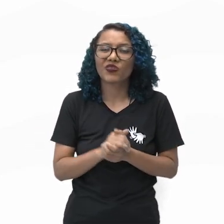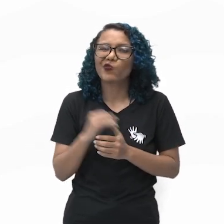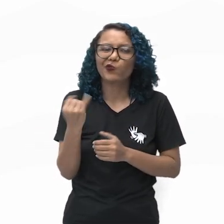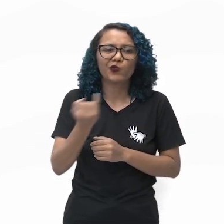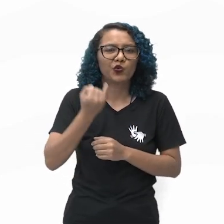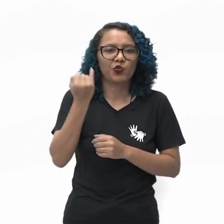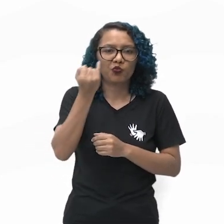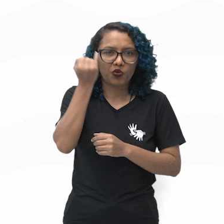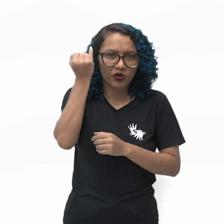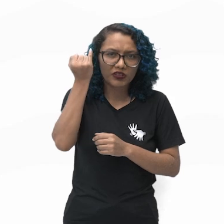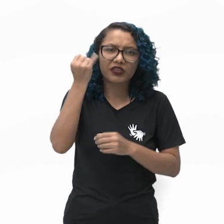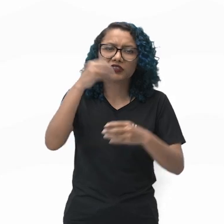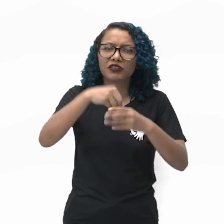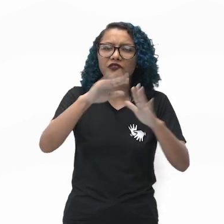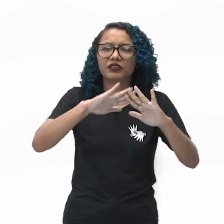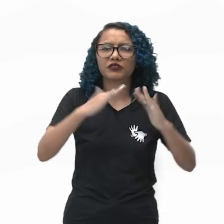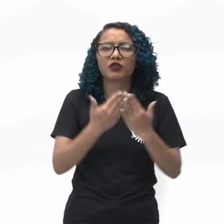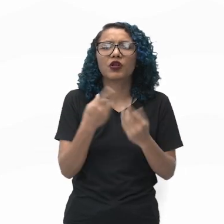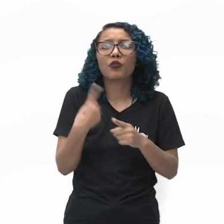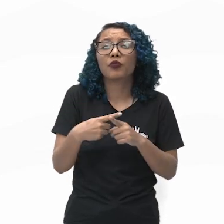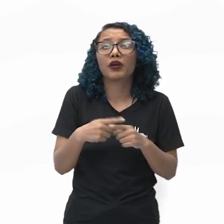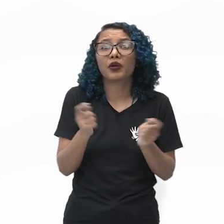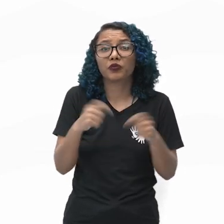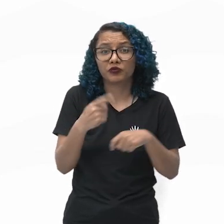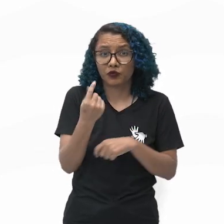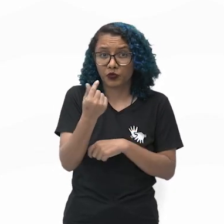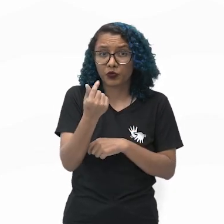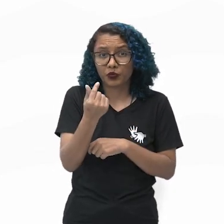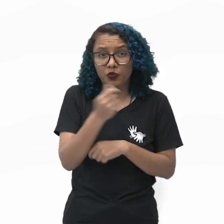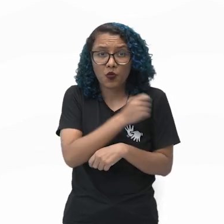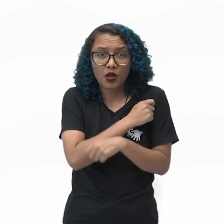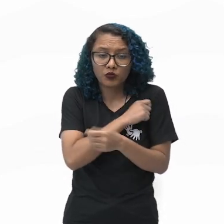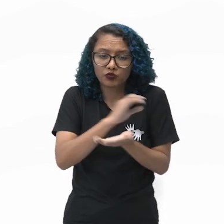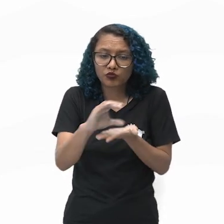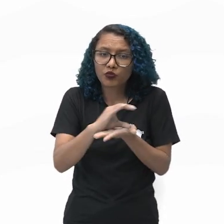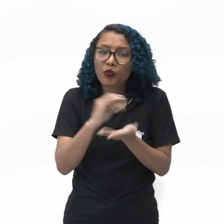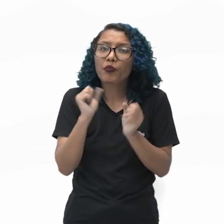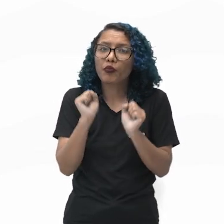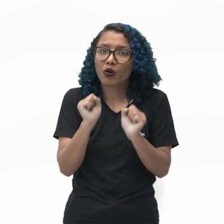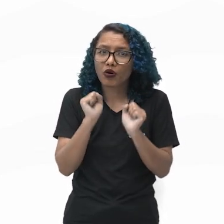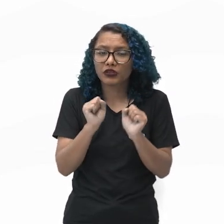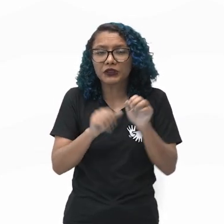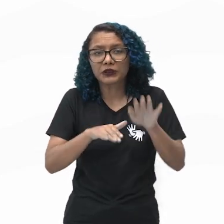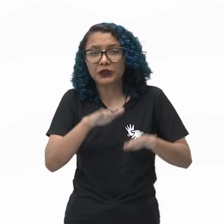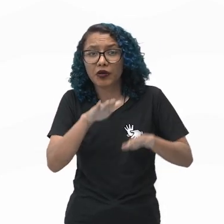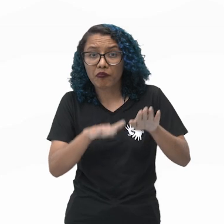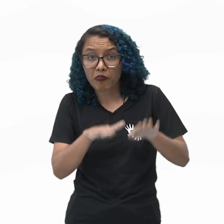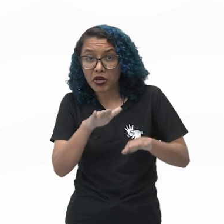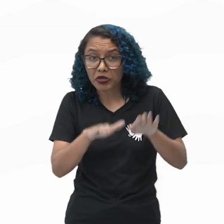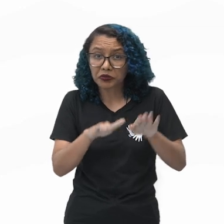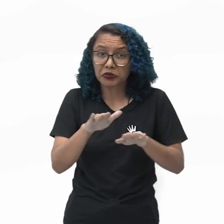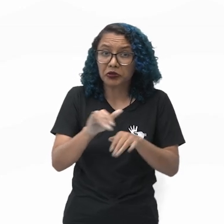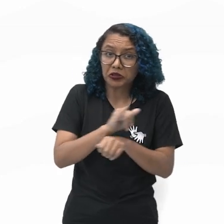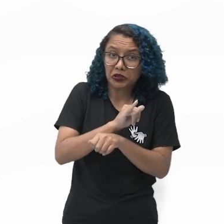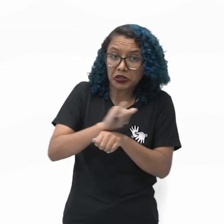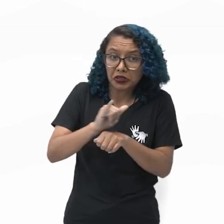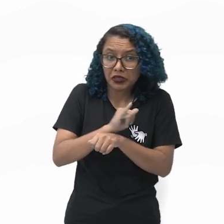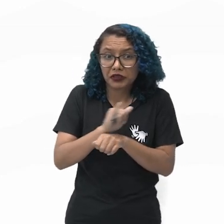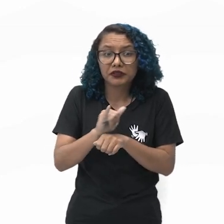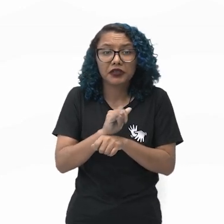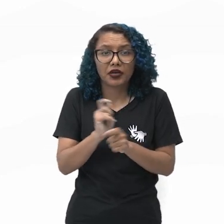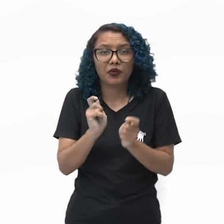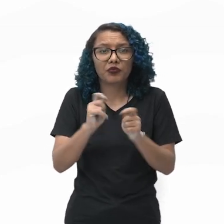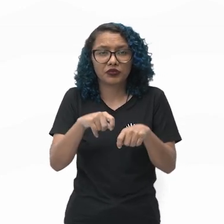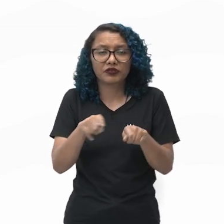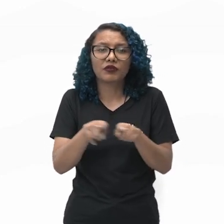nas escolas porque podem gerar uma renda para cada estudante ali. Dependendo de como aplicado, vai dar uma